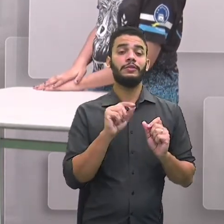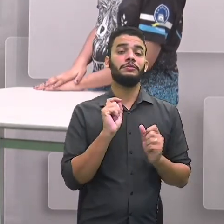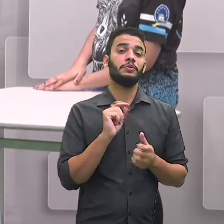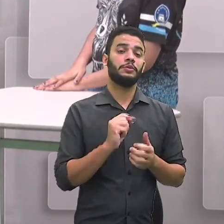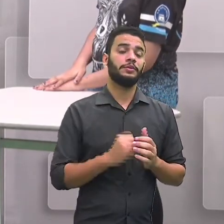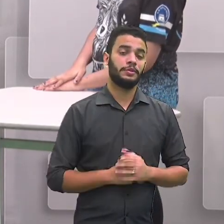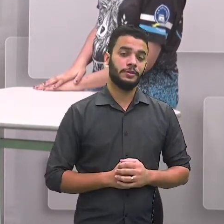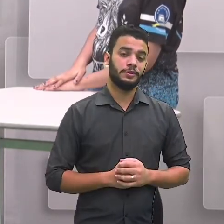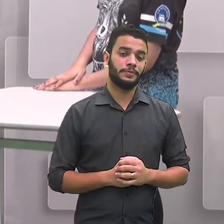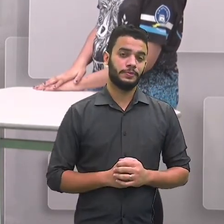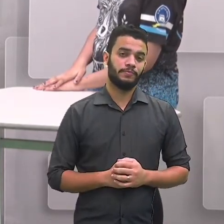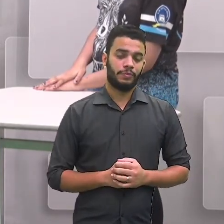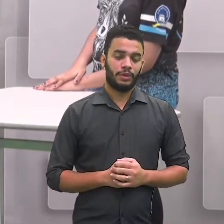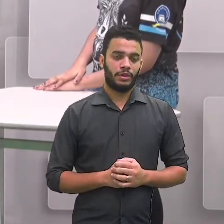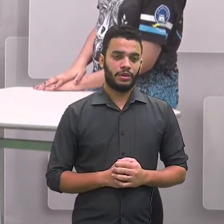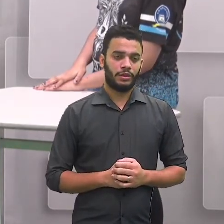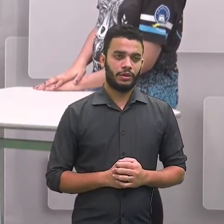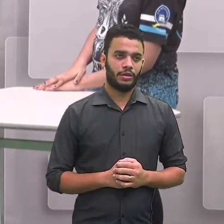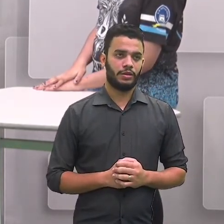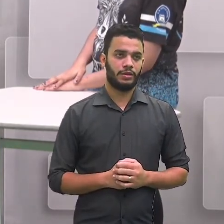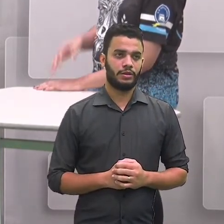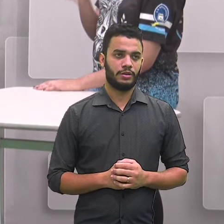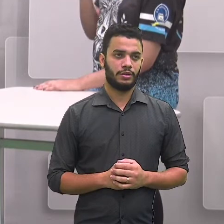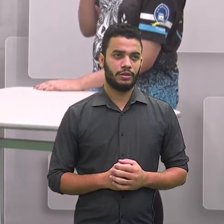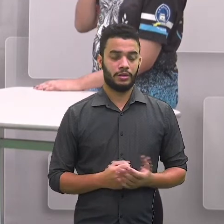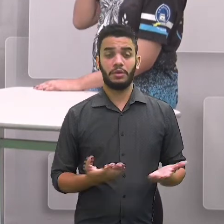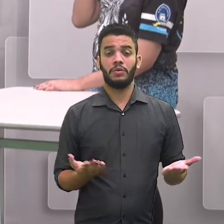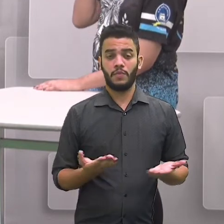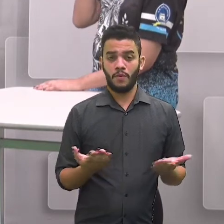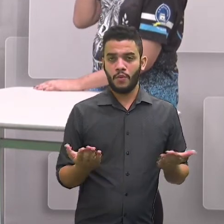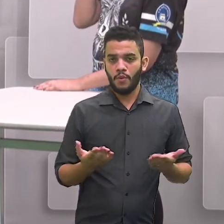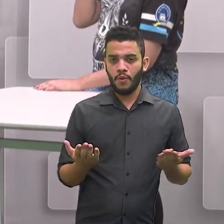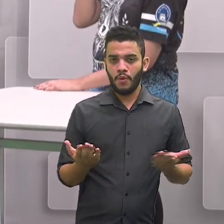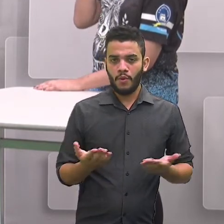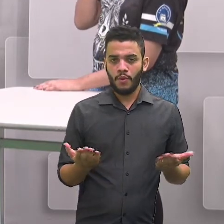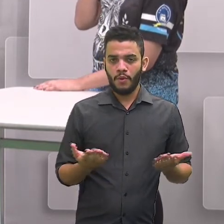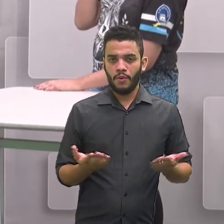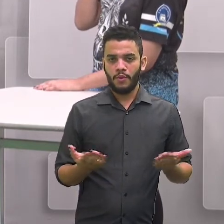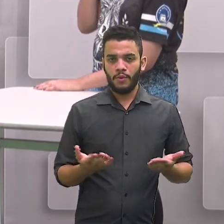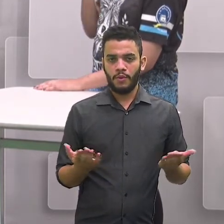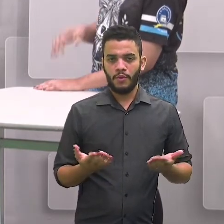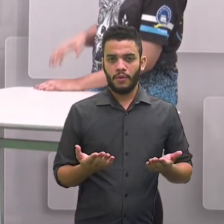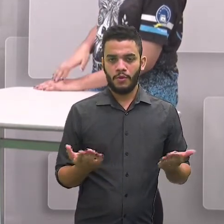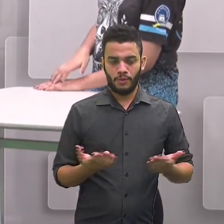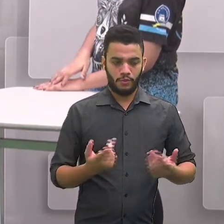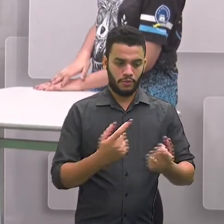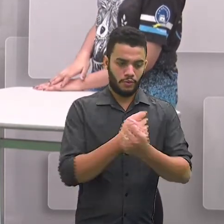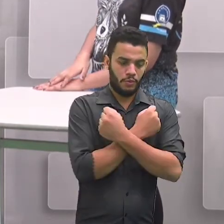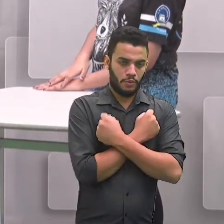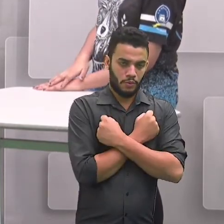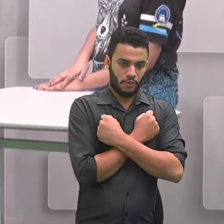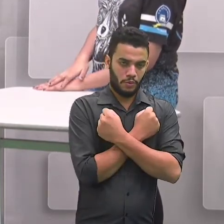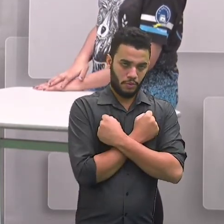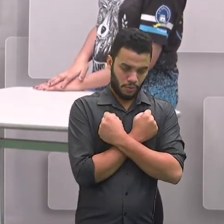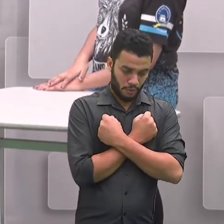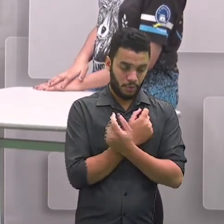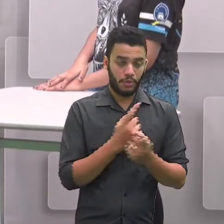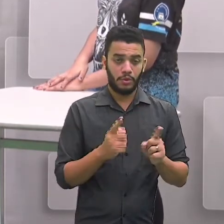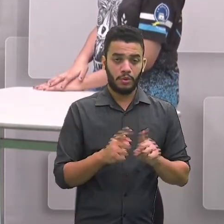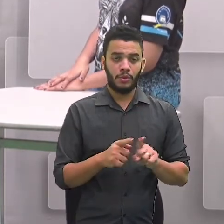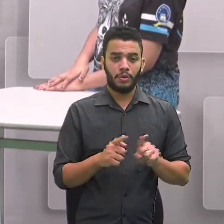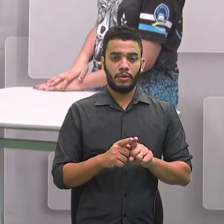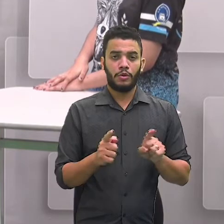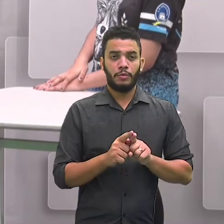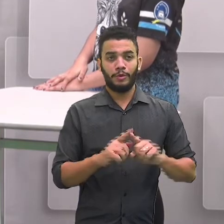correta ou errada, né, gente? Eu vou aí estar mandando um oi